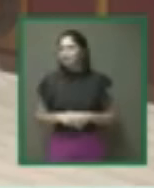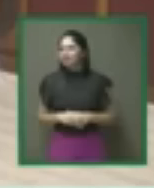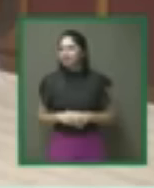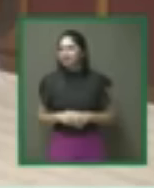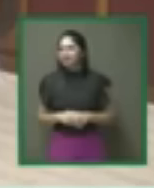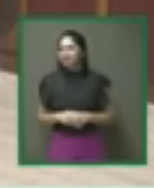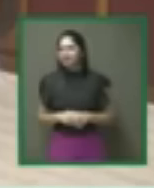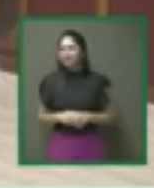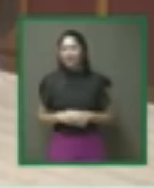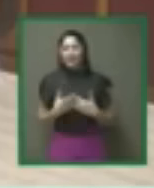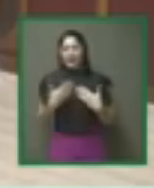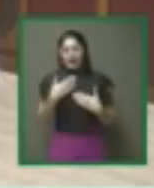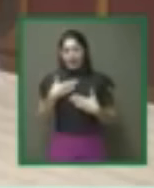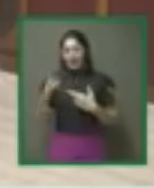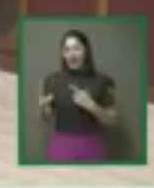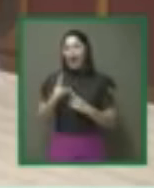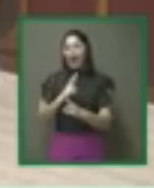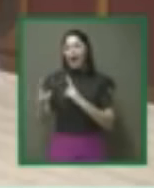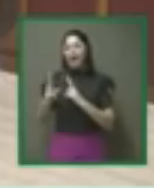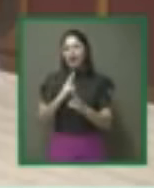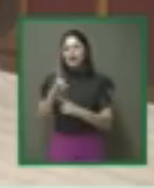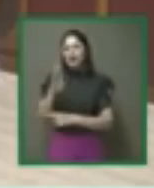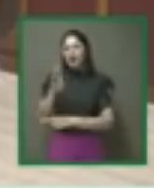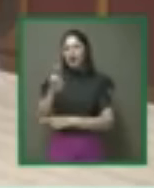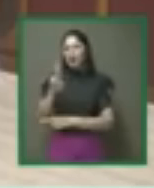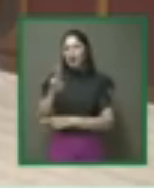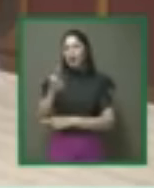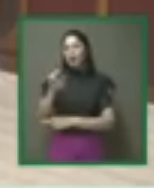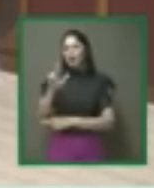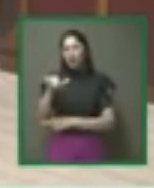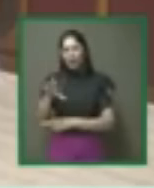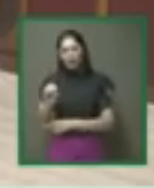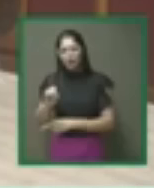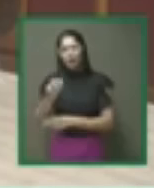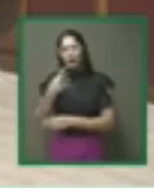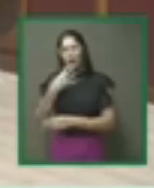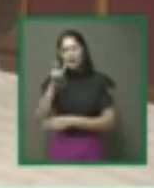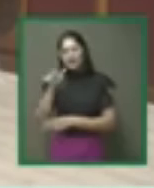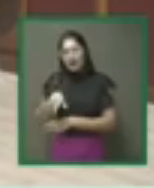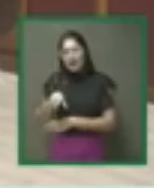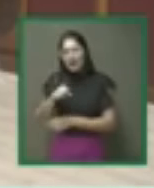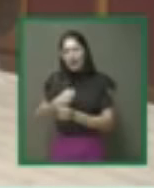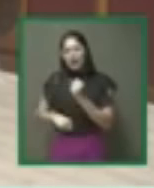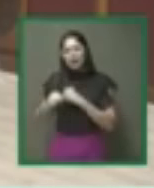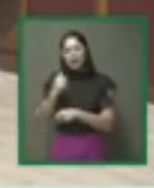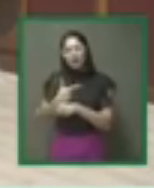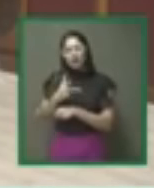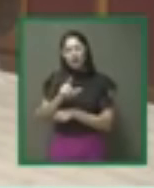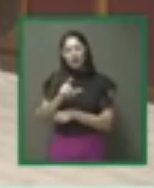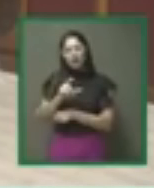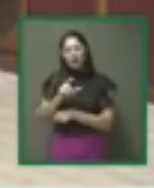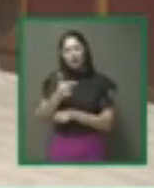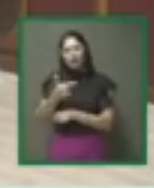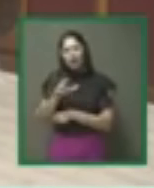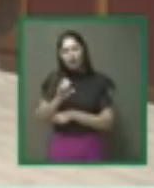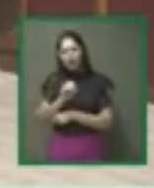O meu contato com o Bruno se deu por volta de meados de 2016. O Bruno trabalhava na